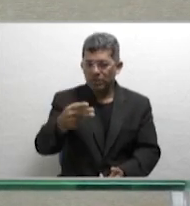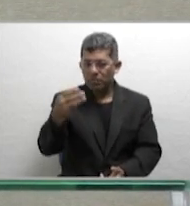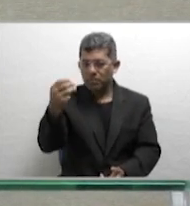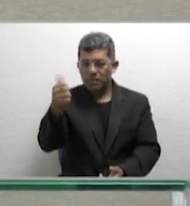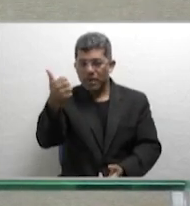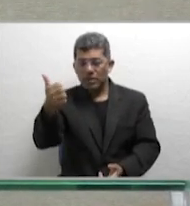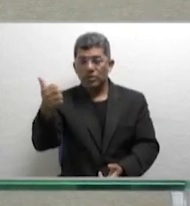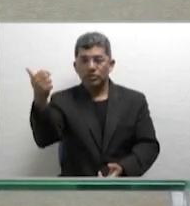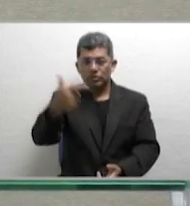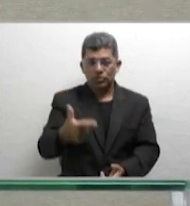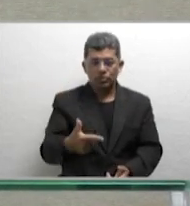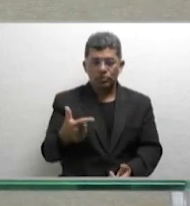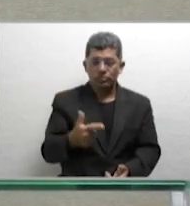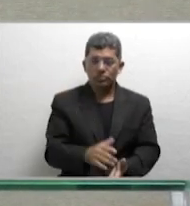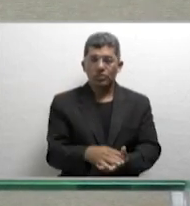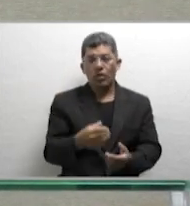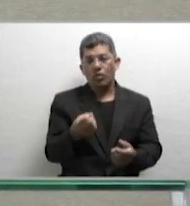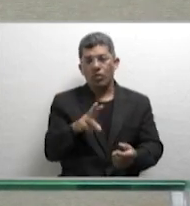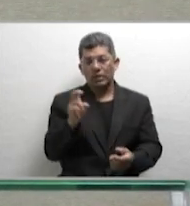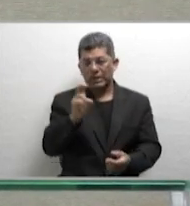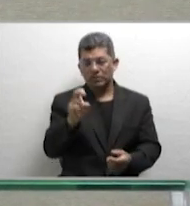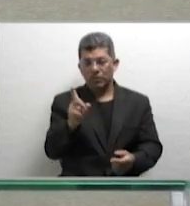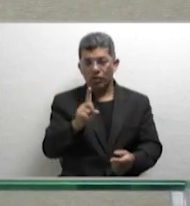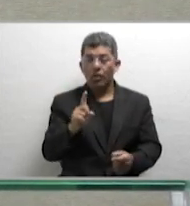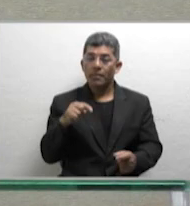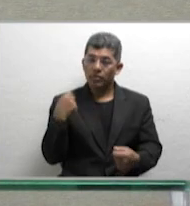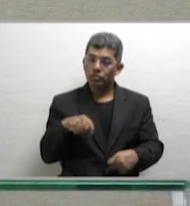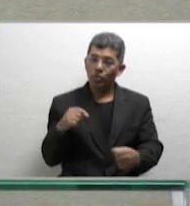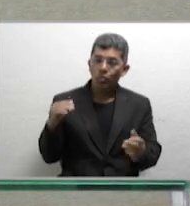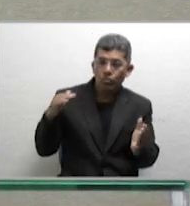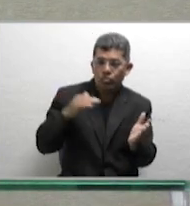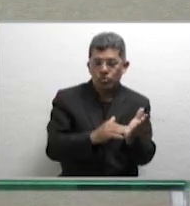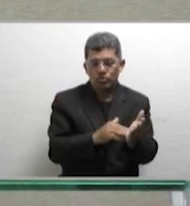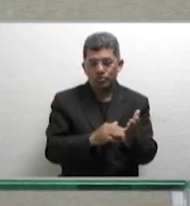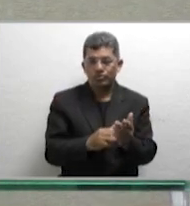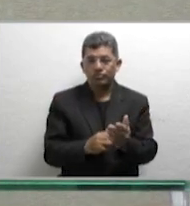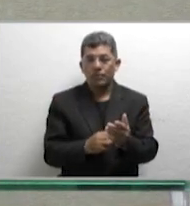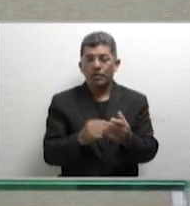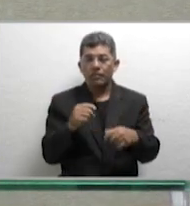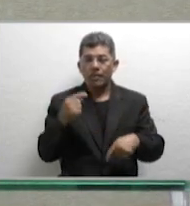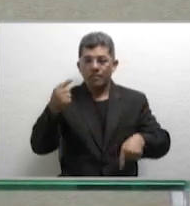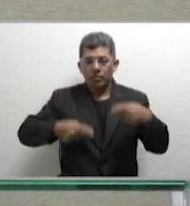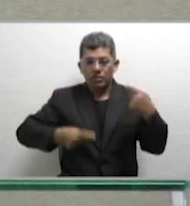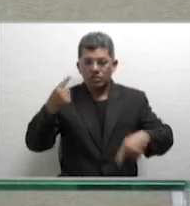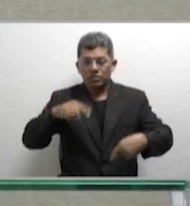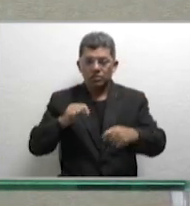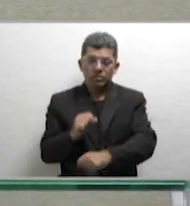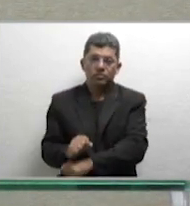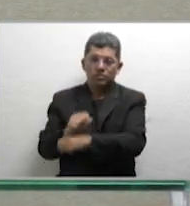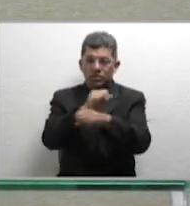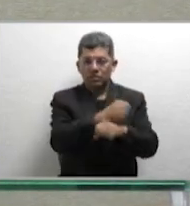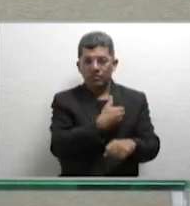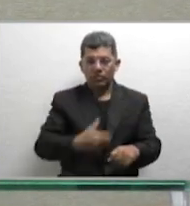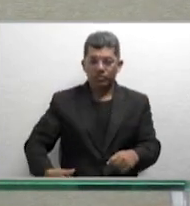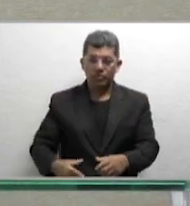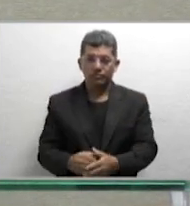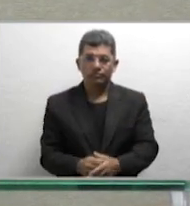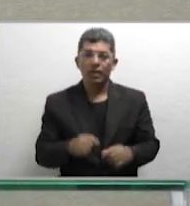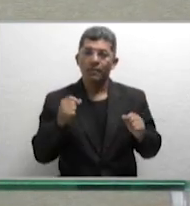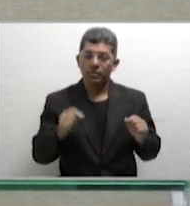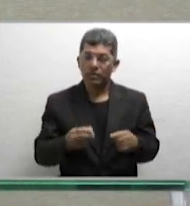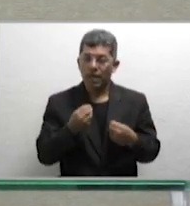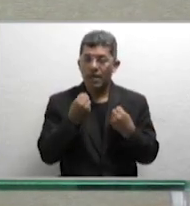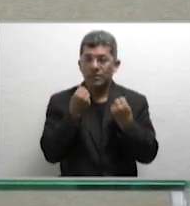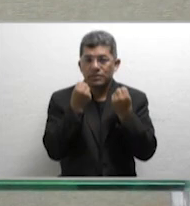primeiro, não o segundo, não o quinto. Nós precisamos desenvolver uma política de segurança pública que seja capaz de ser